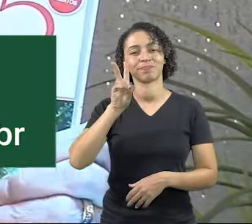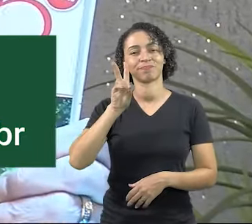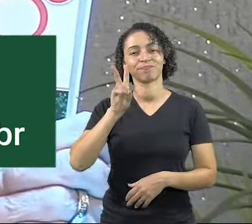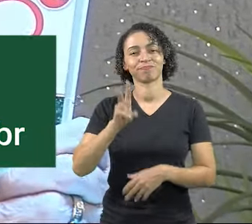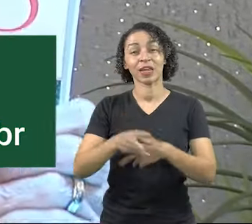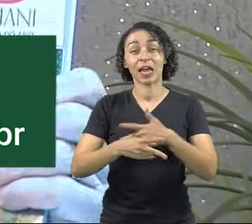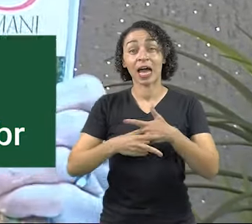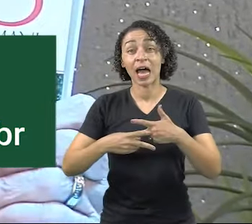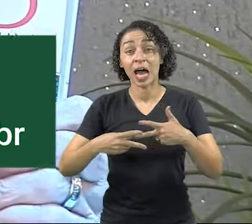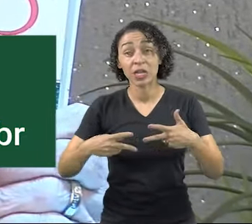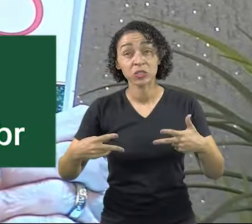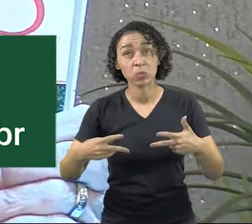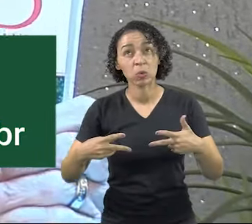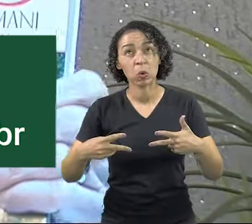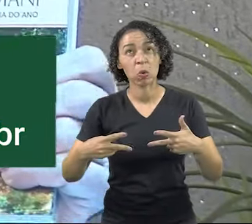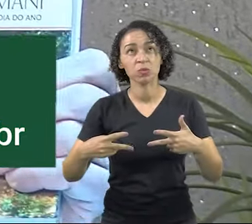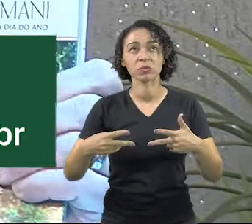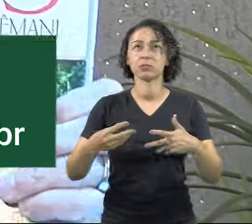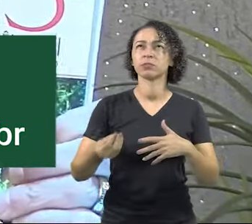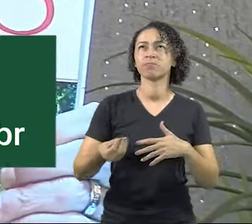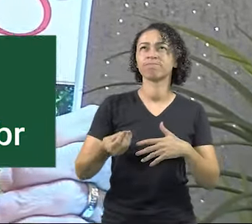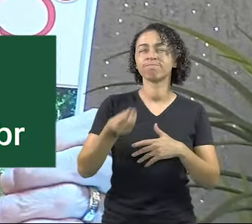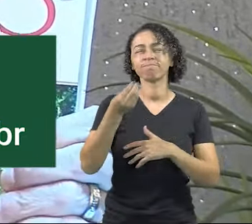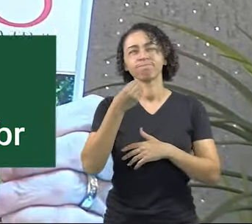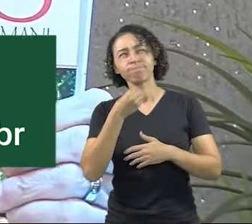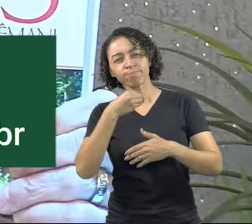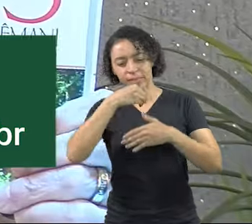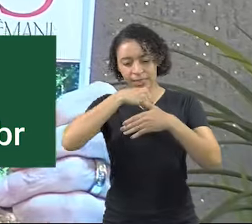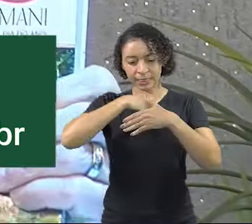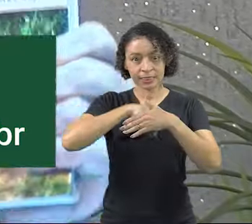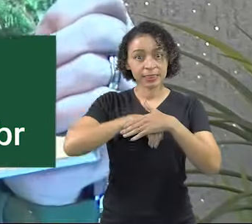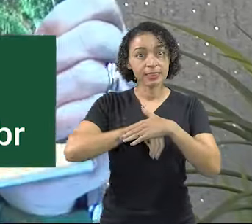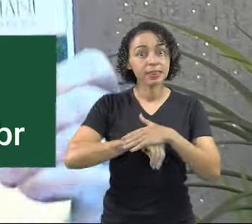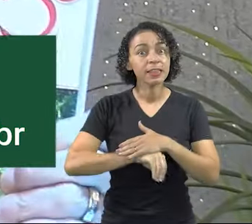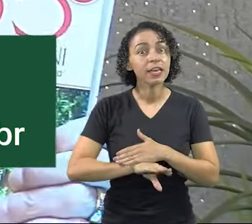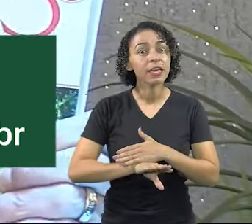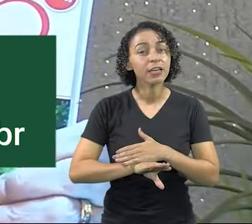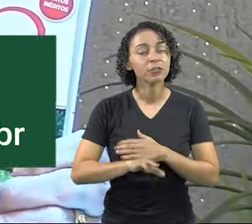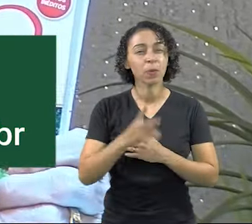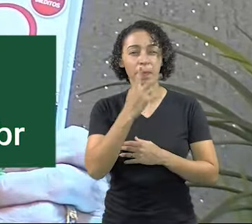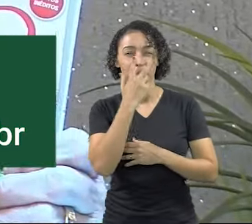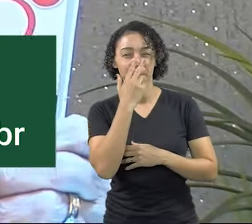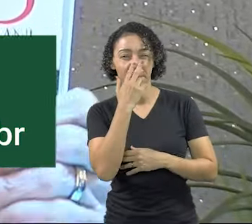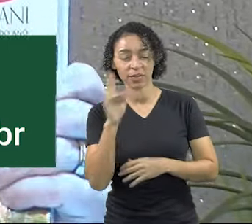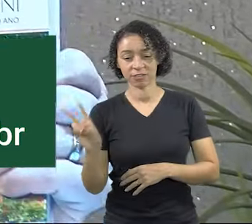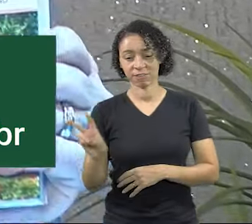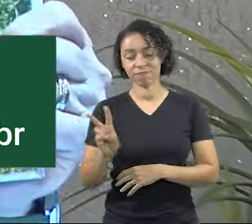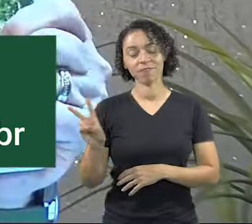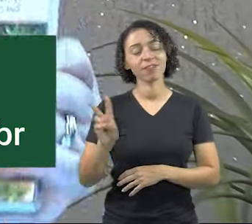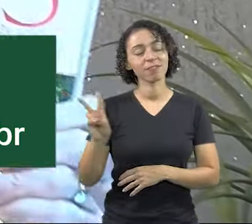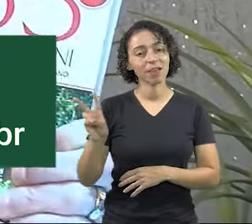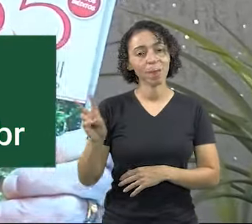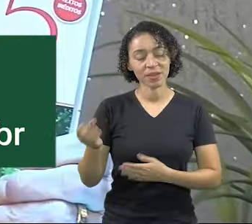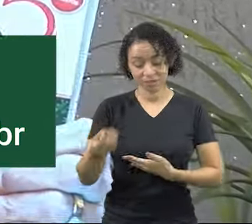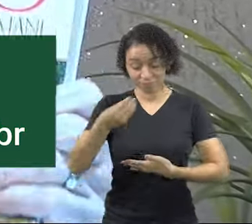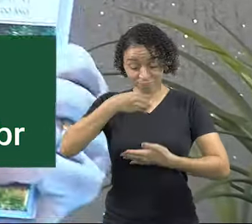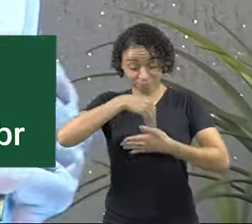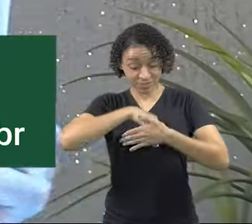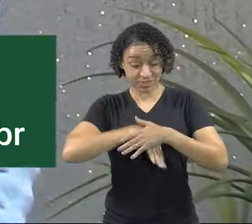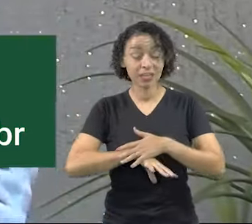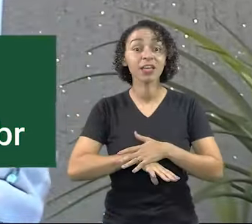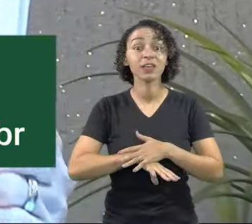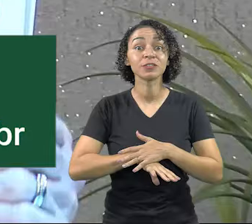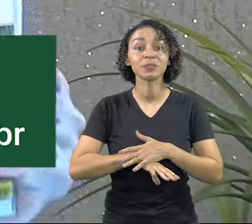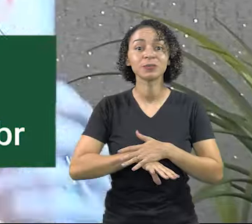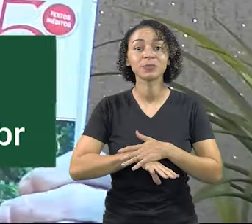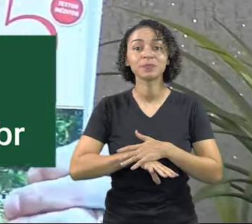lembrar aquilo que está como uma enzima como uma vitamina como um anticorpos né